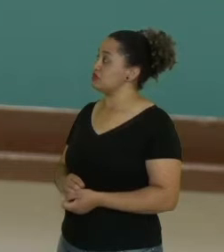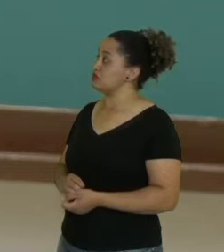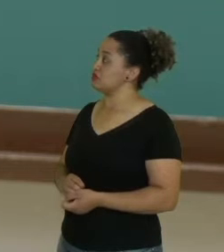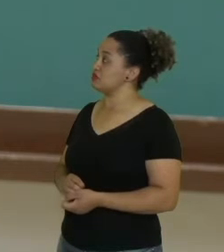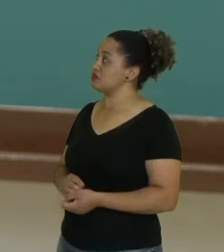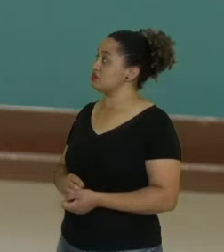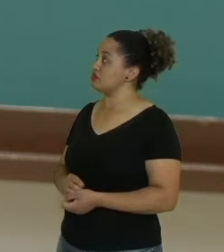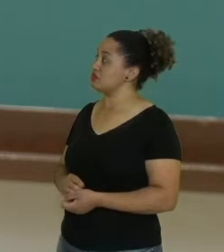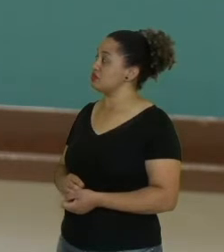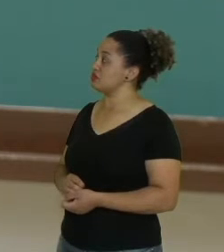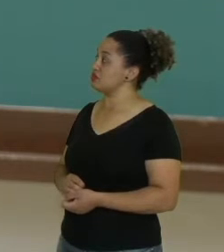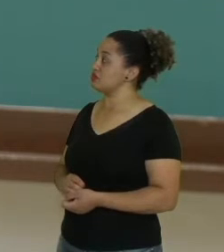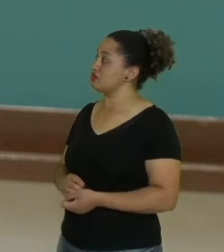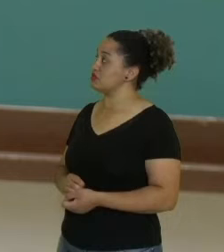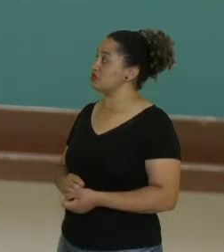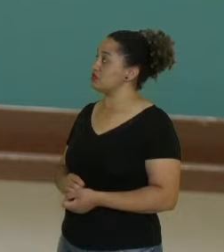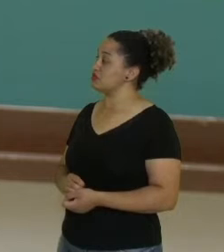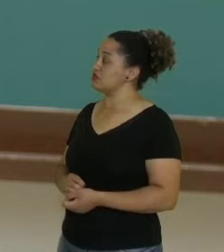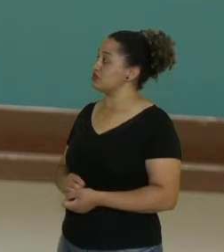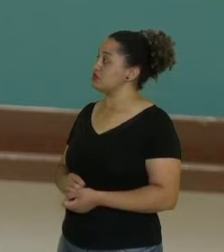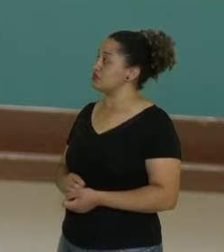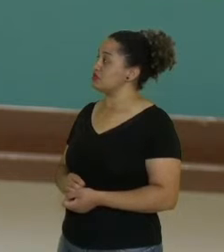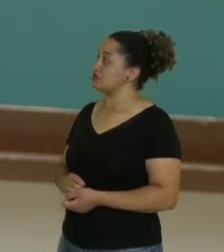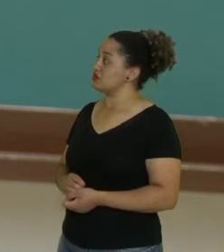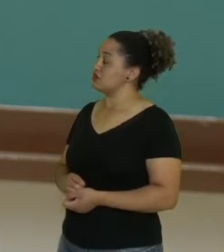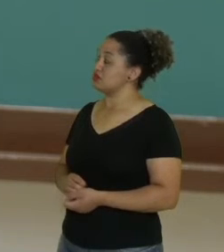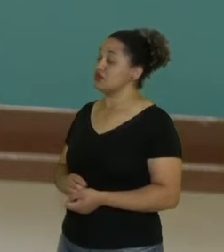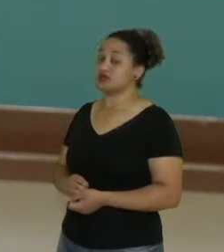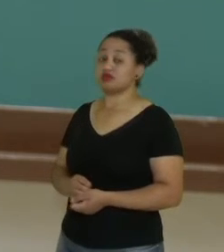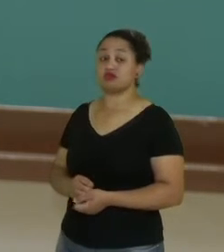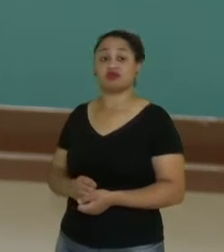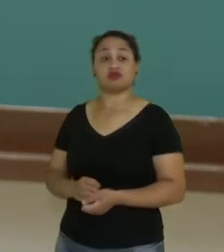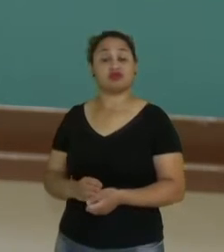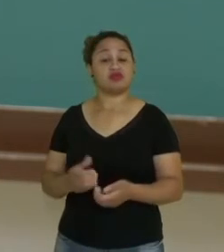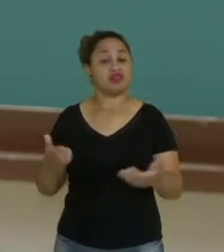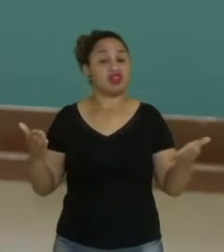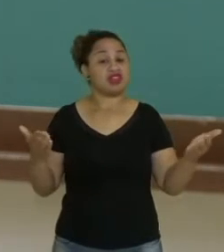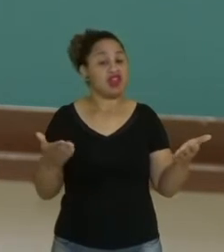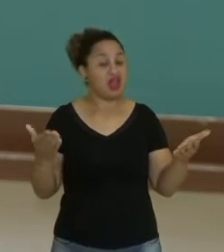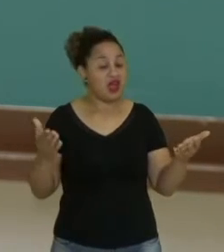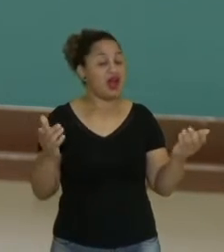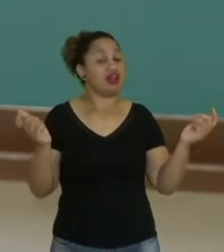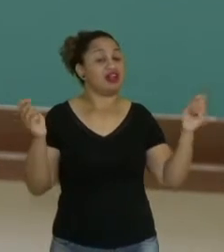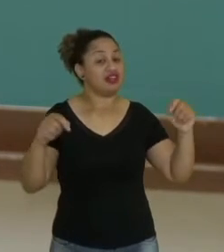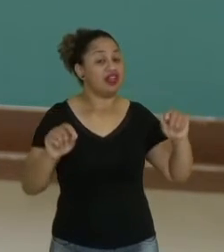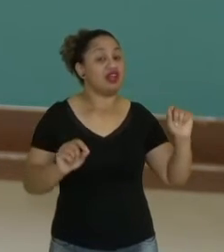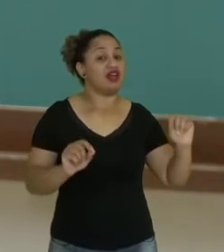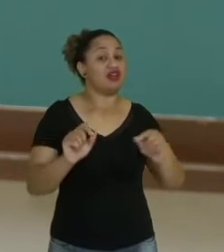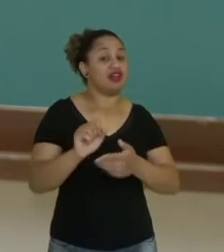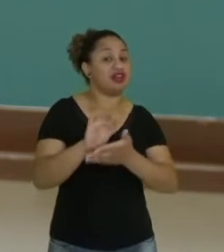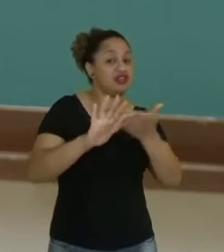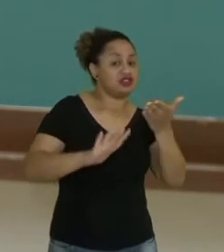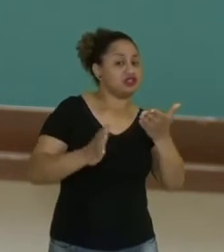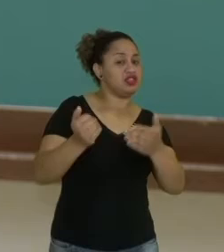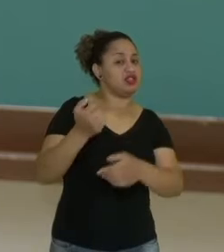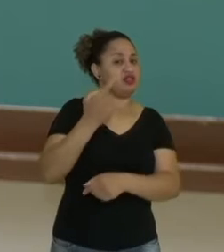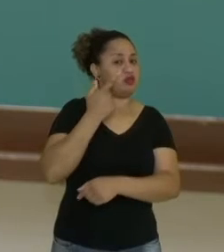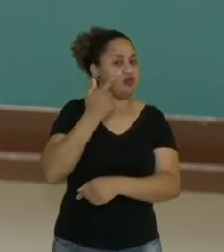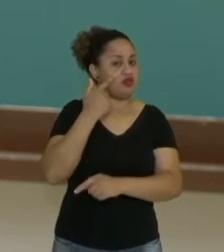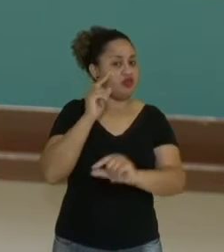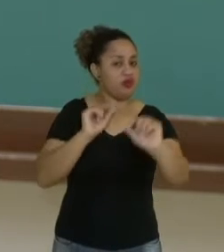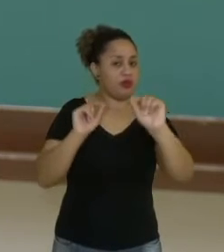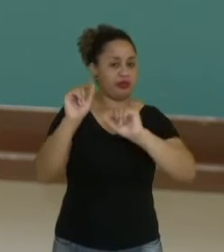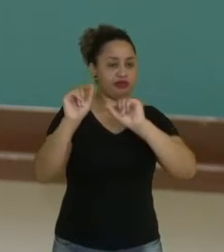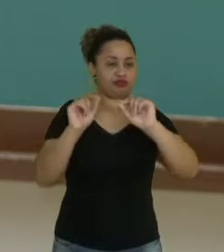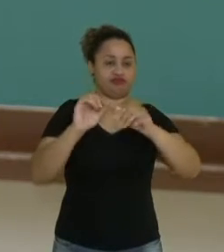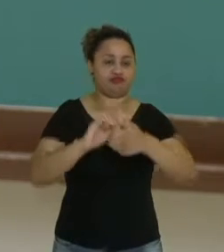da mobilidade em nossa cidade. Já podemos realizar uma atividade e vamos conhecê-la.